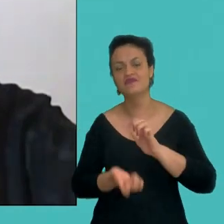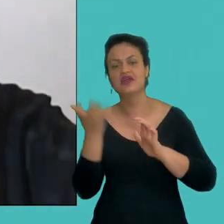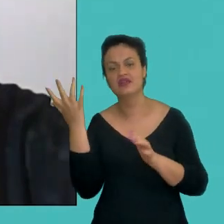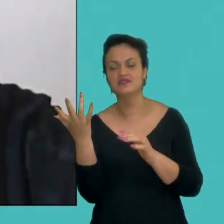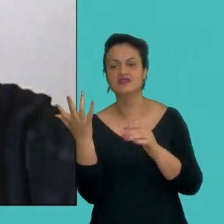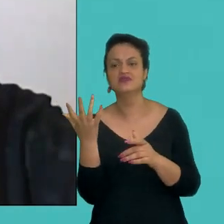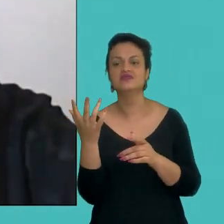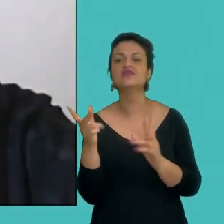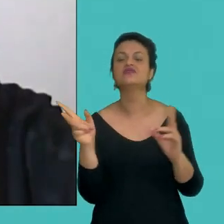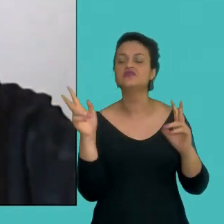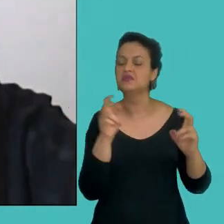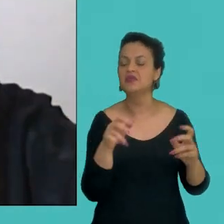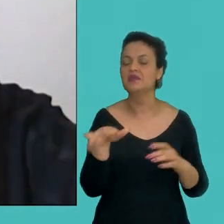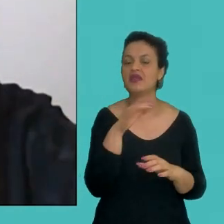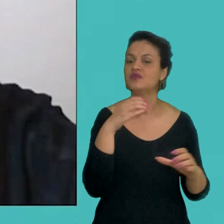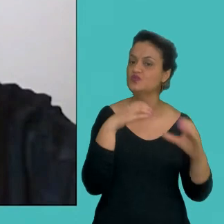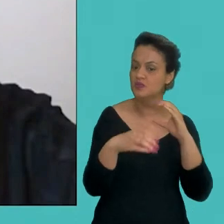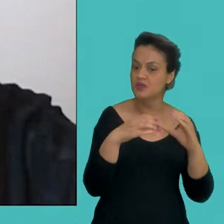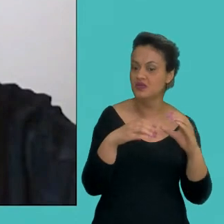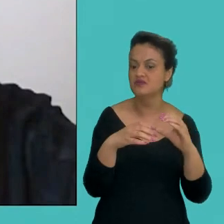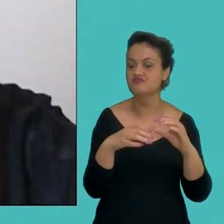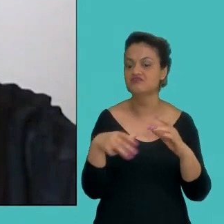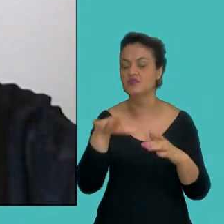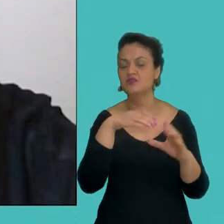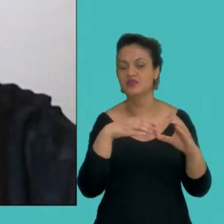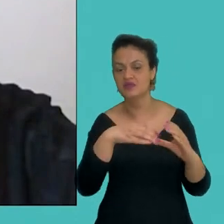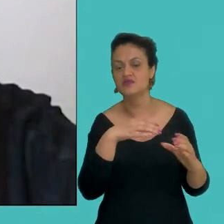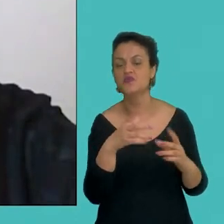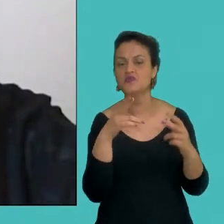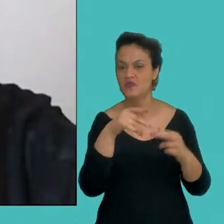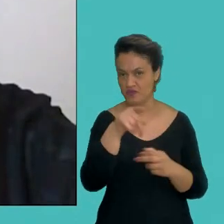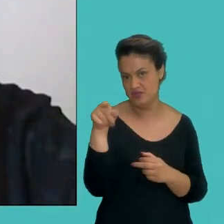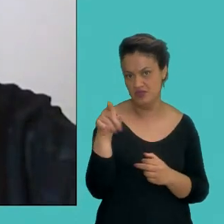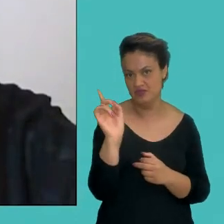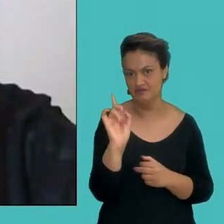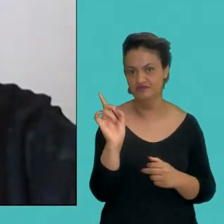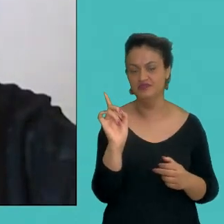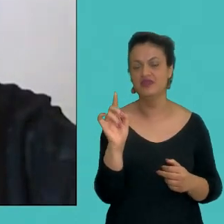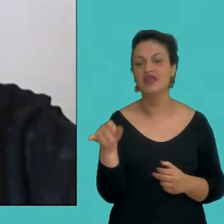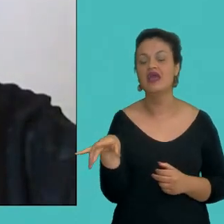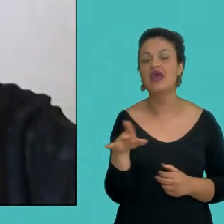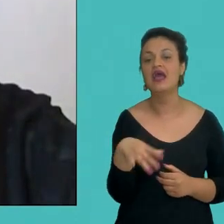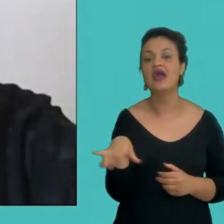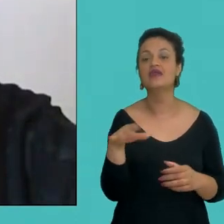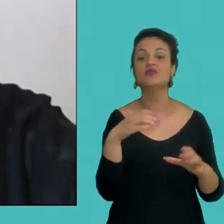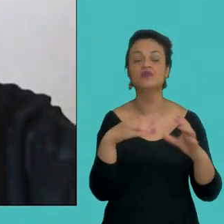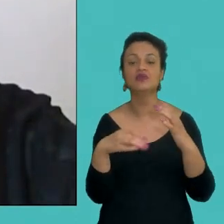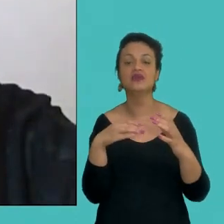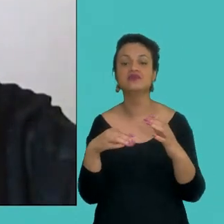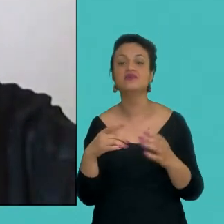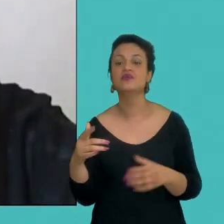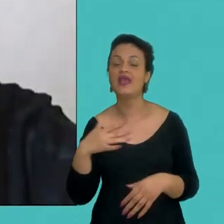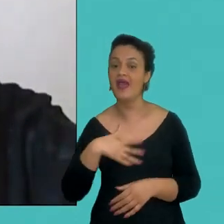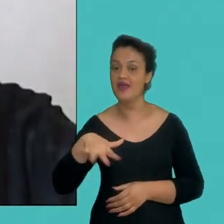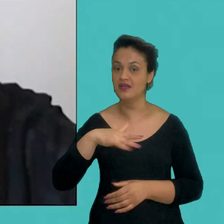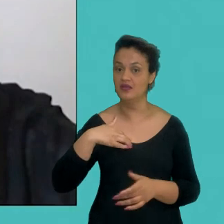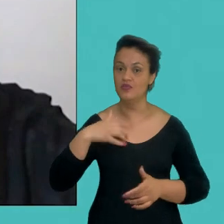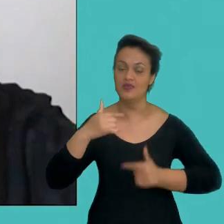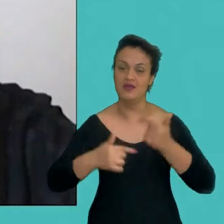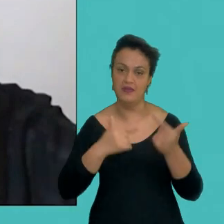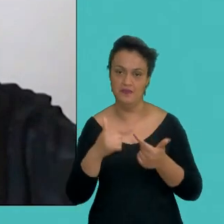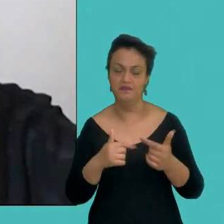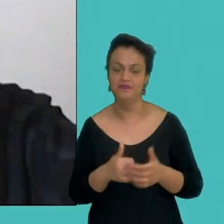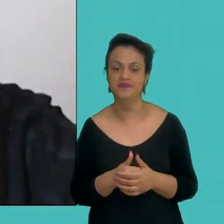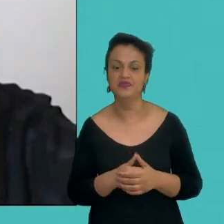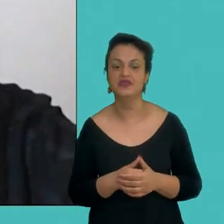muito em relação ao público de comunicações, não tanto o público como vocês são, que é no campo do direito, mas o público de comunicações, que é o